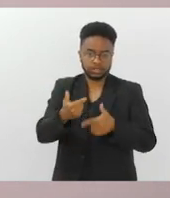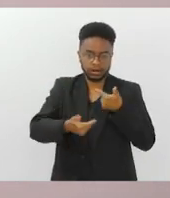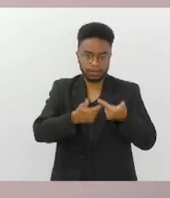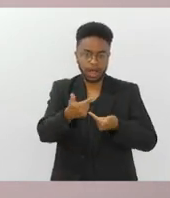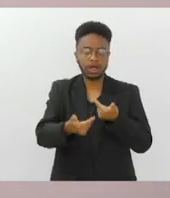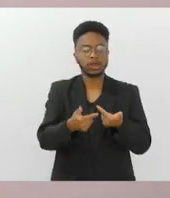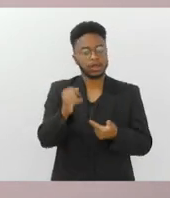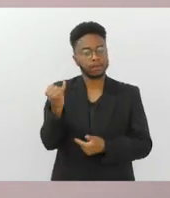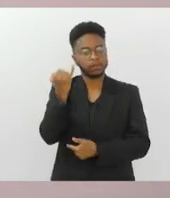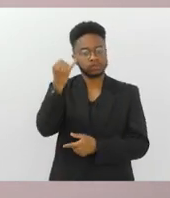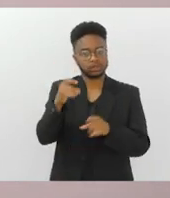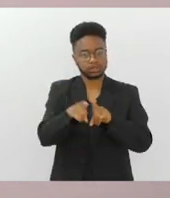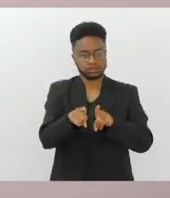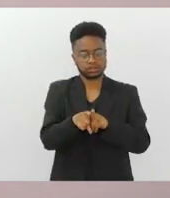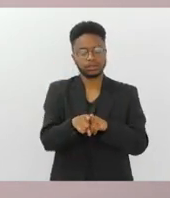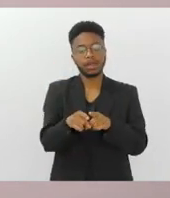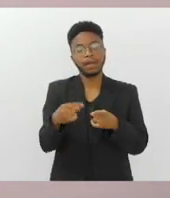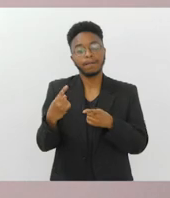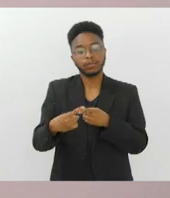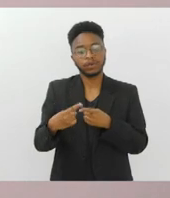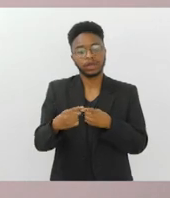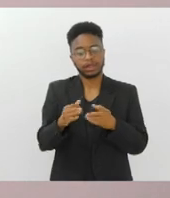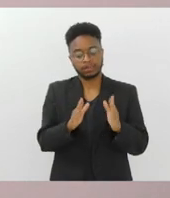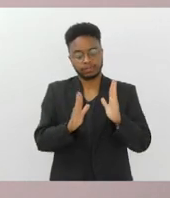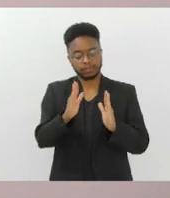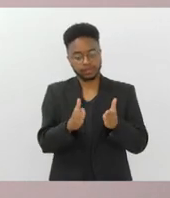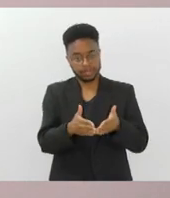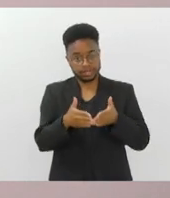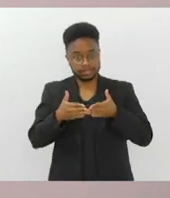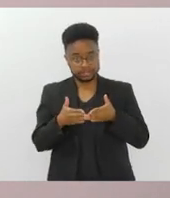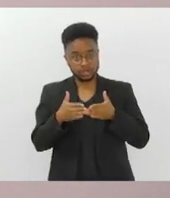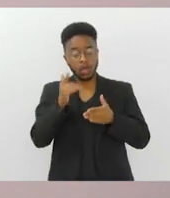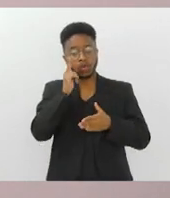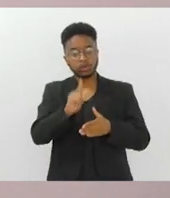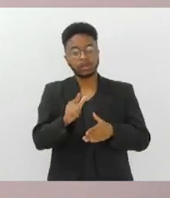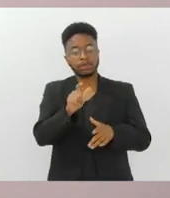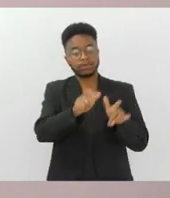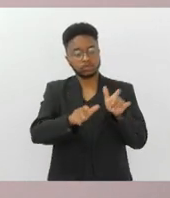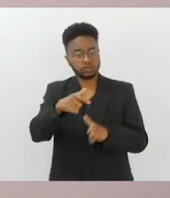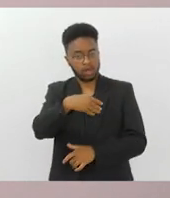remunerada e estendida permite que as pessoas que amamentam possam ficar mais tempo com